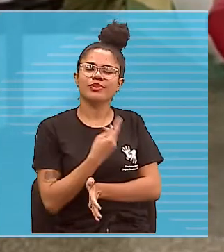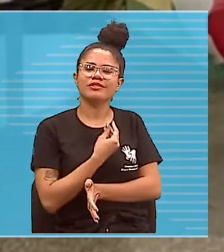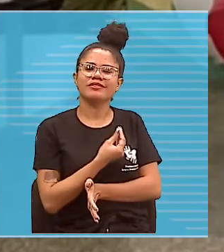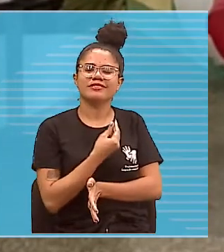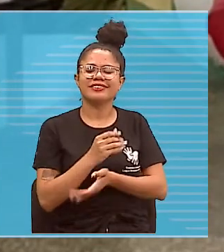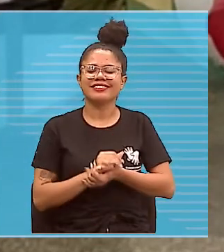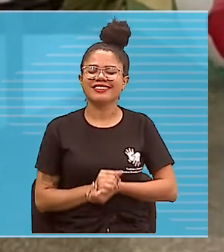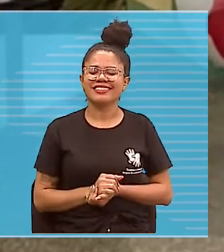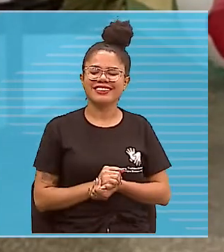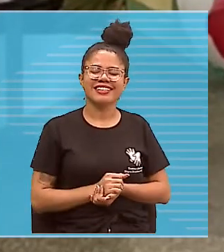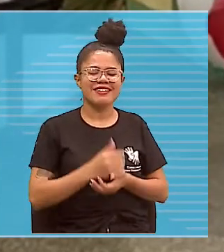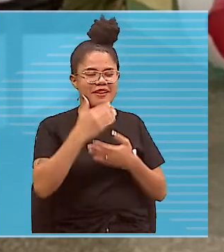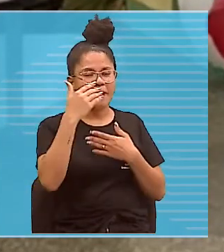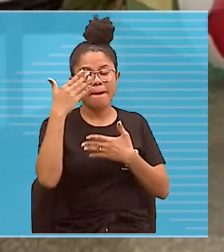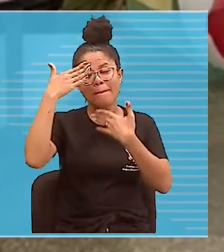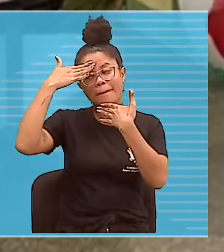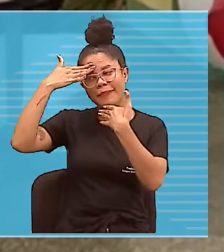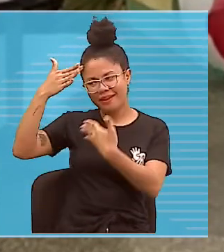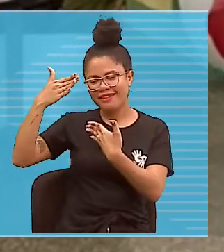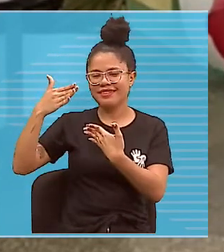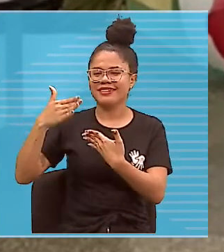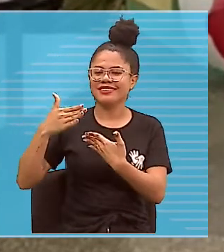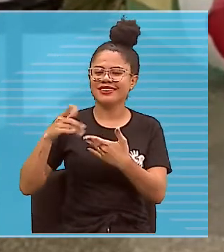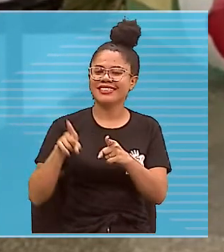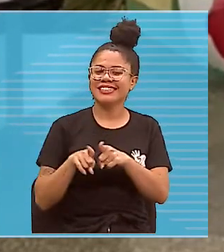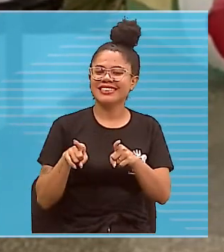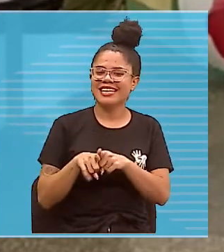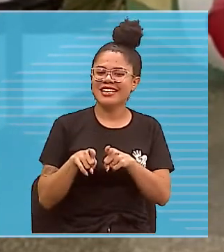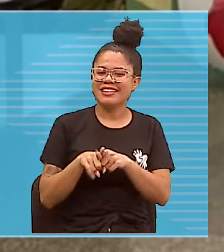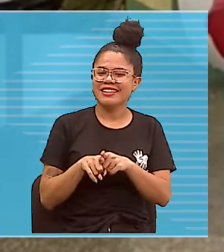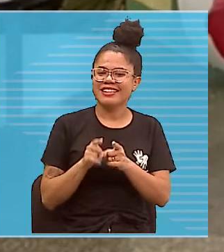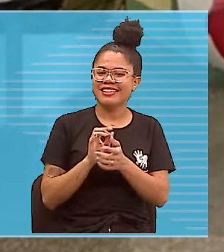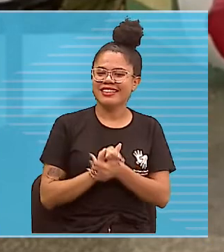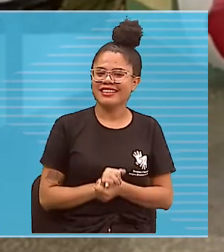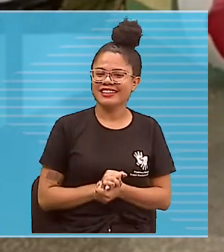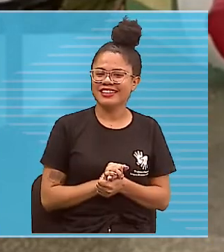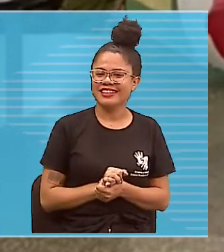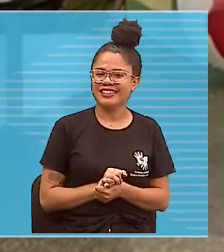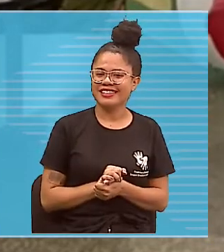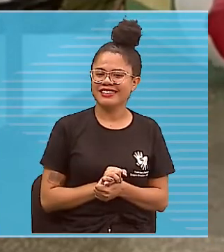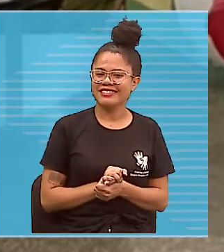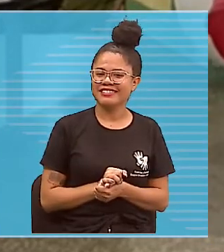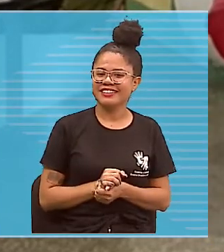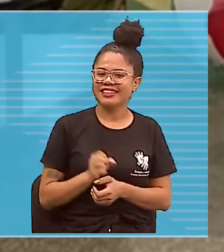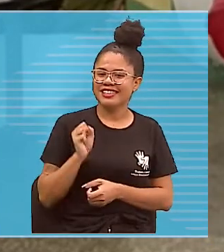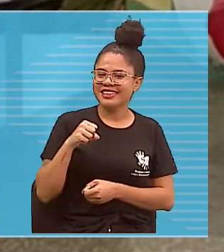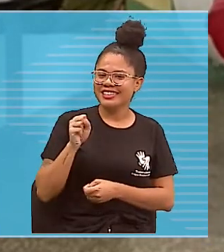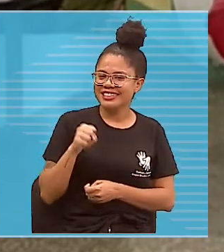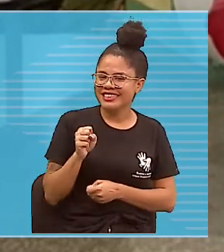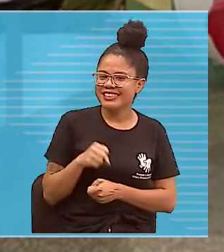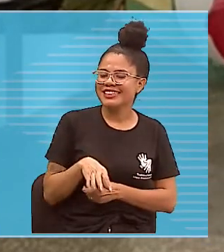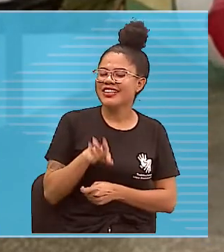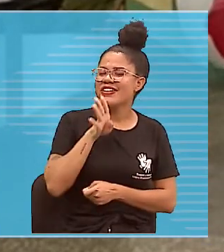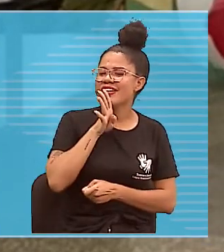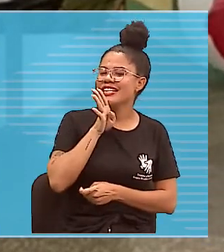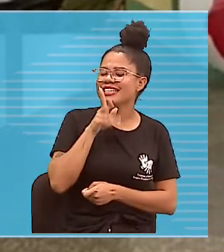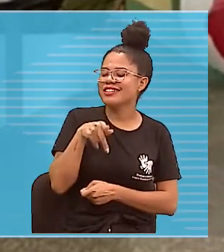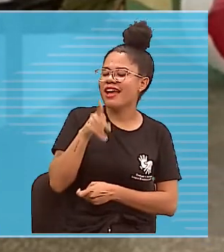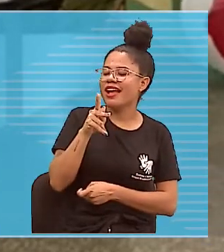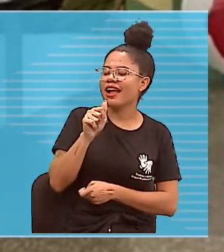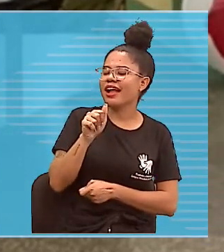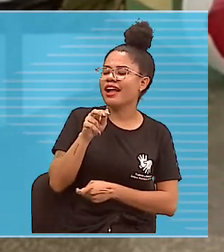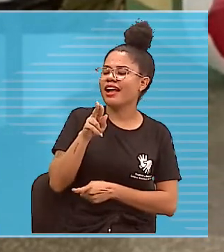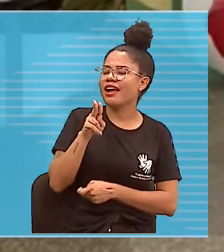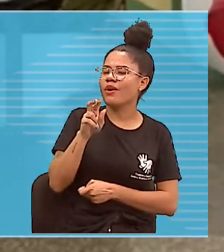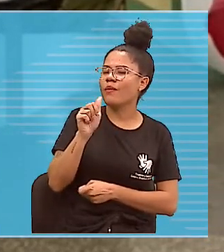de Acauã, da Paulistana, pilotando moto. Pilotando e está aqui firme e